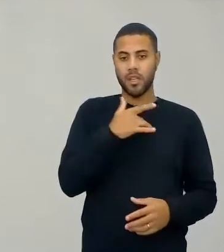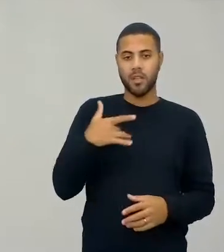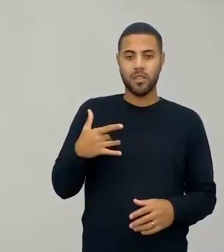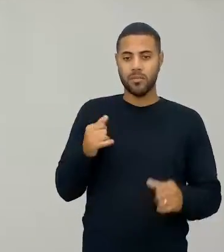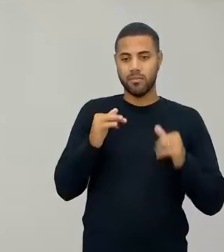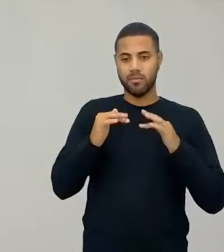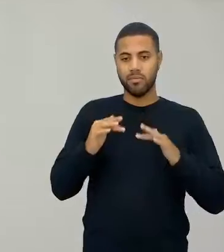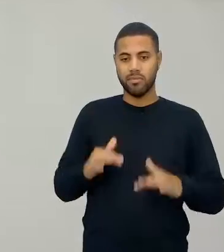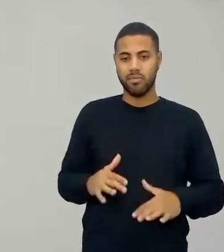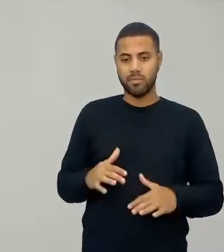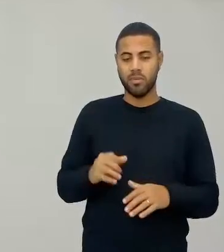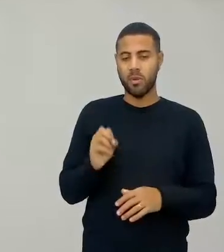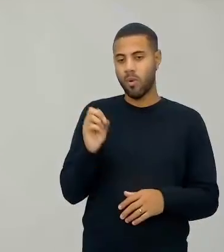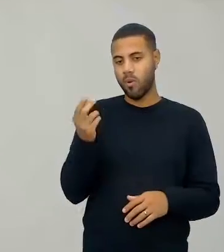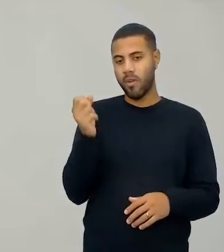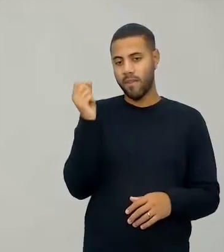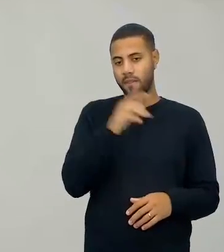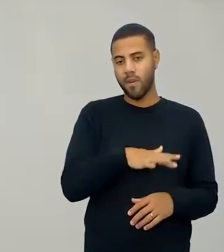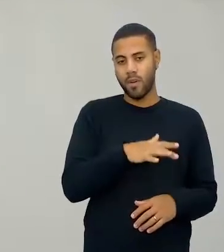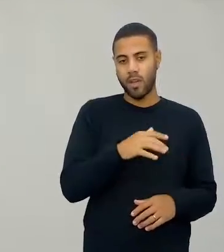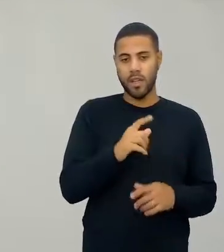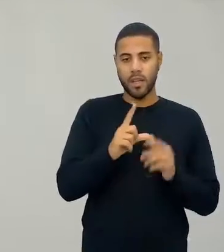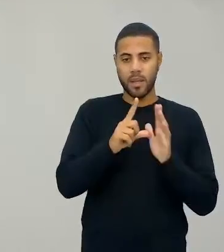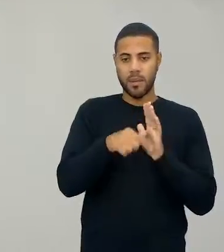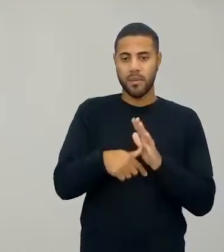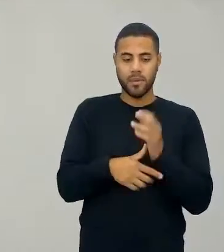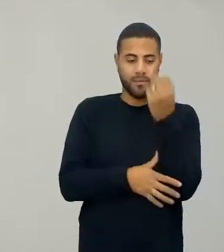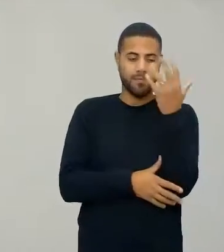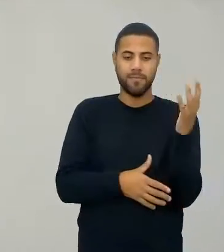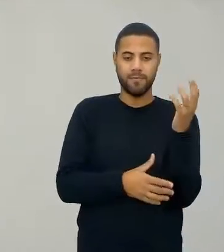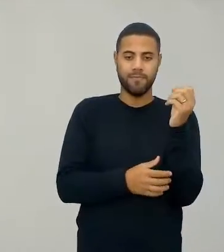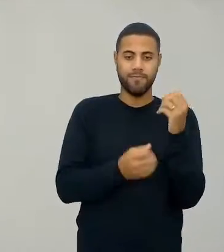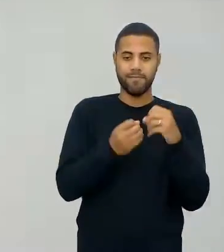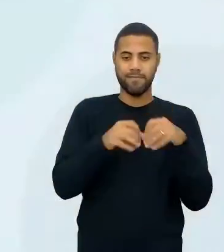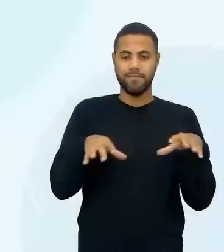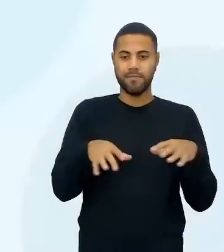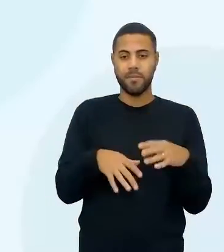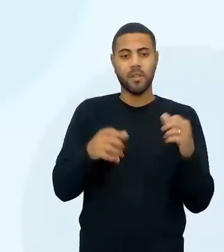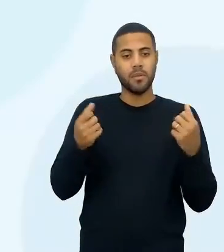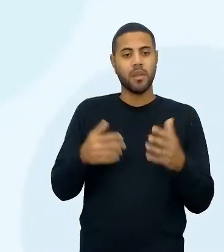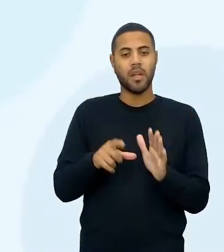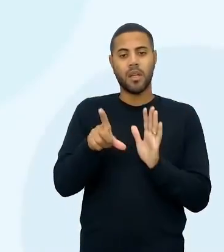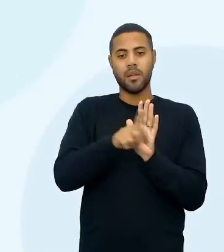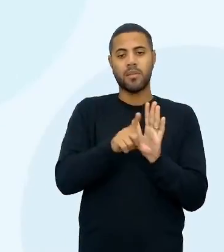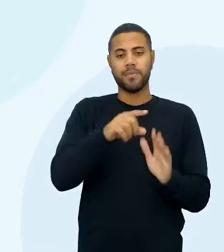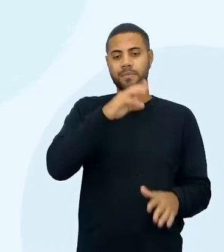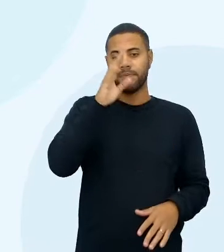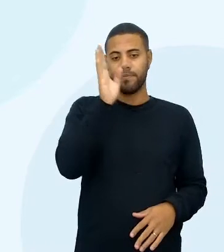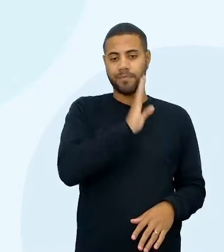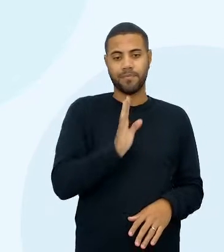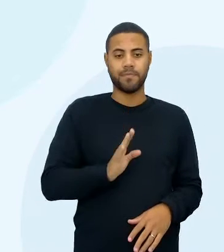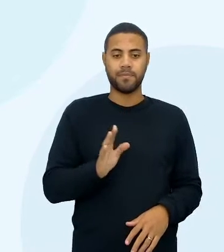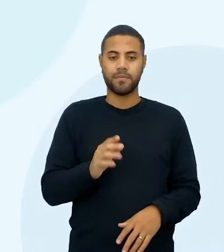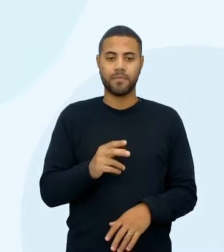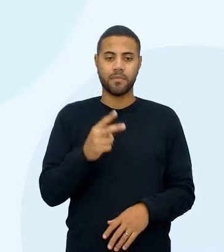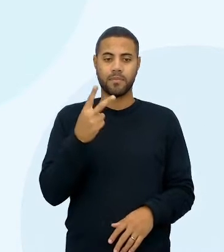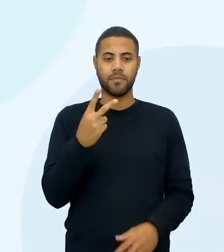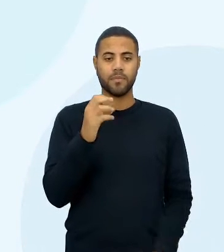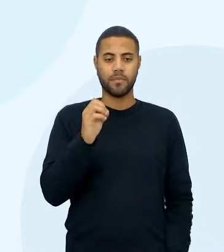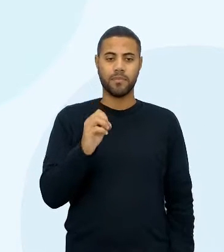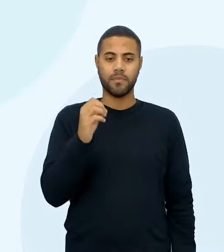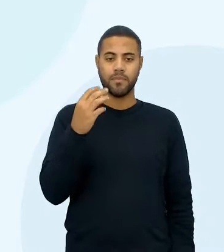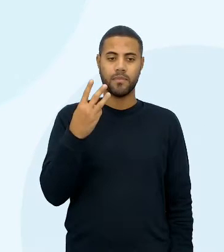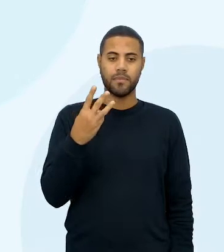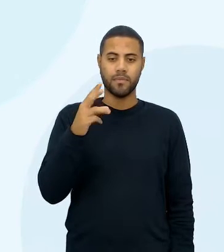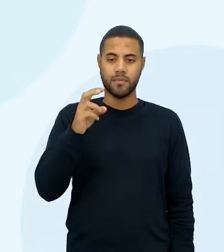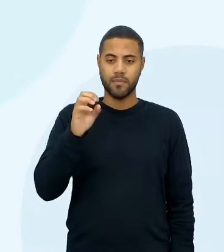para o ambiente, né? O que seria a Política Nacional de Resíduos Sólidos, essa lei 12.305